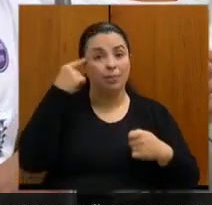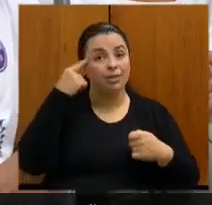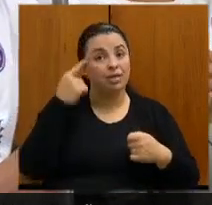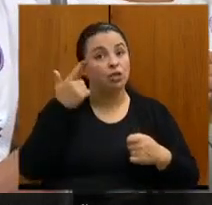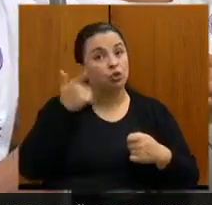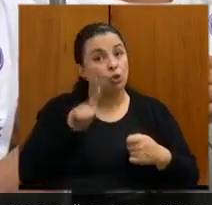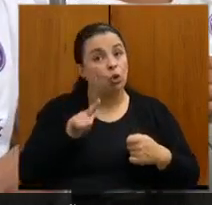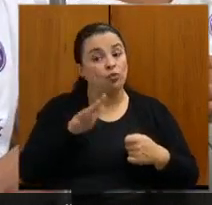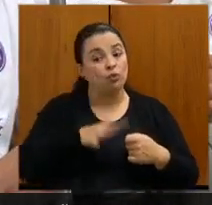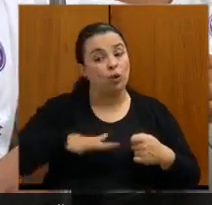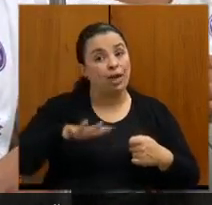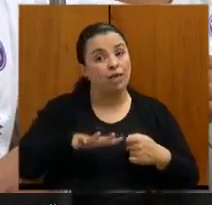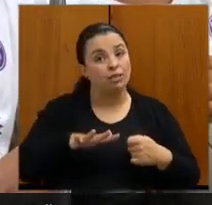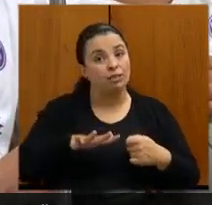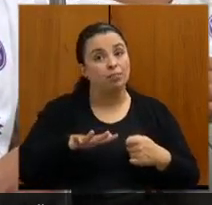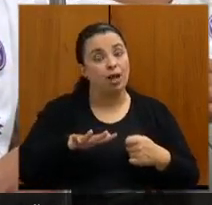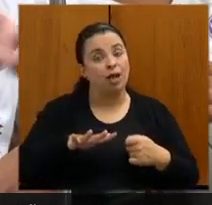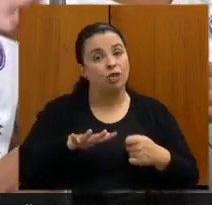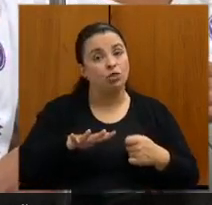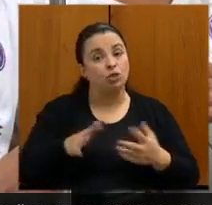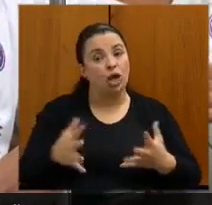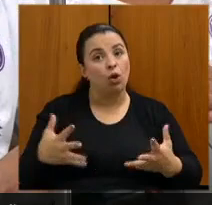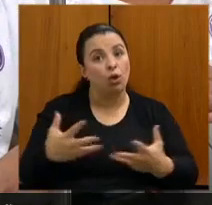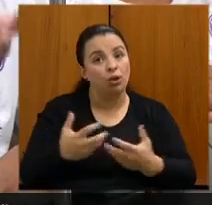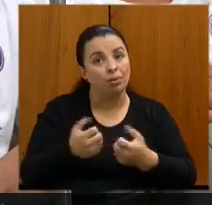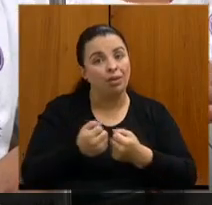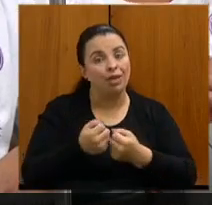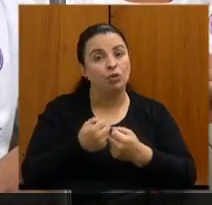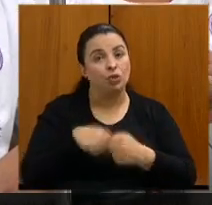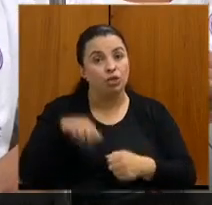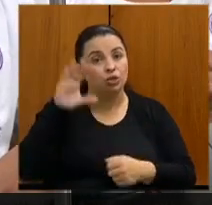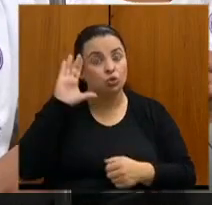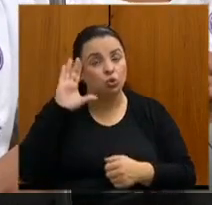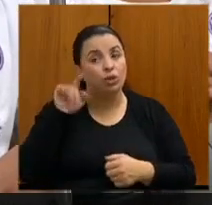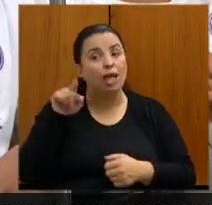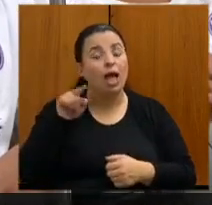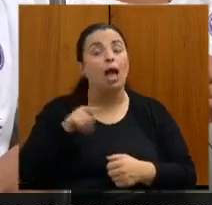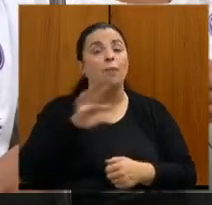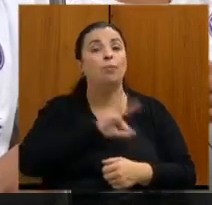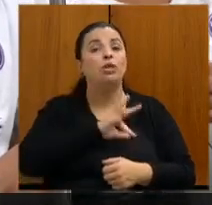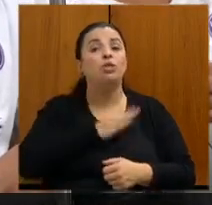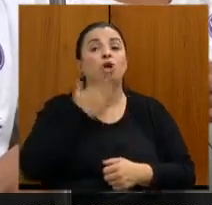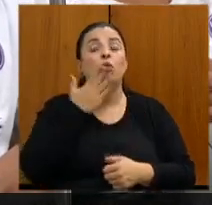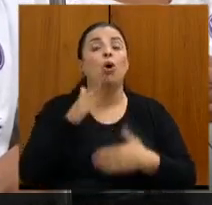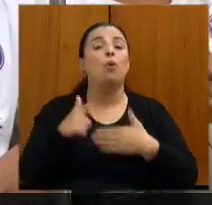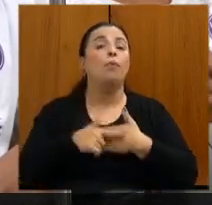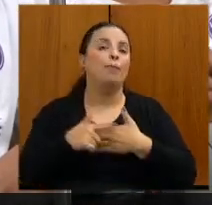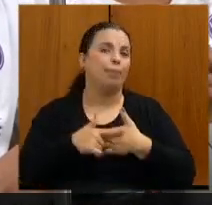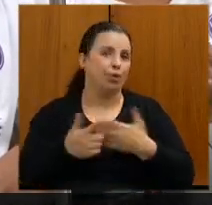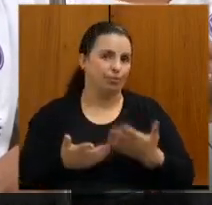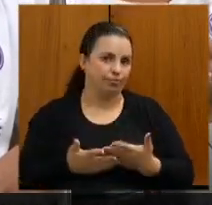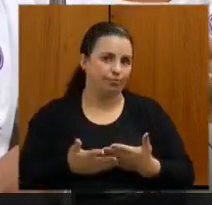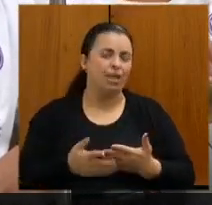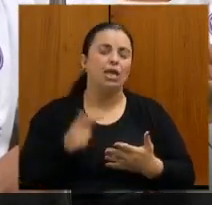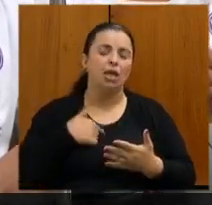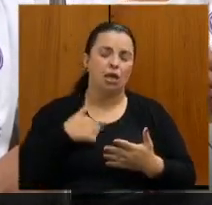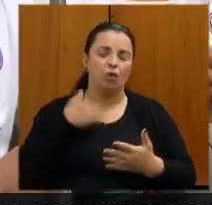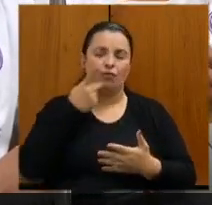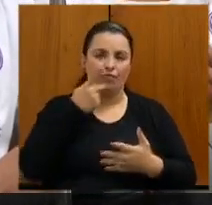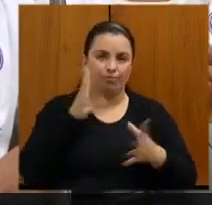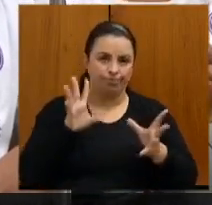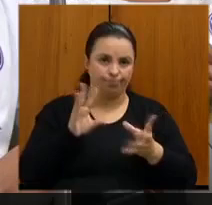de escuta Qual o papel da polícia ali nos primeiros momentos por exemplo E para finalizar também